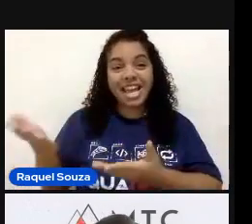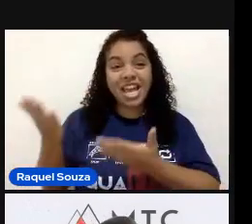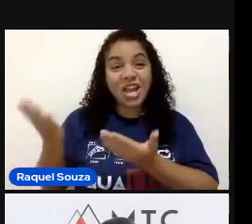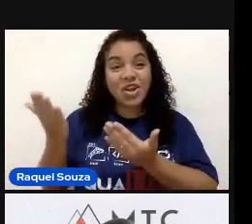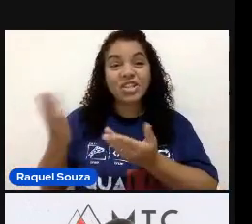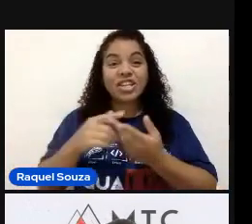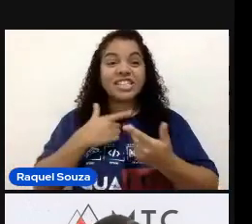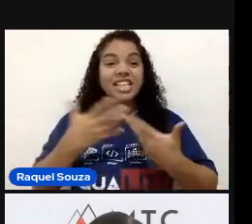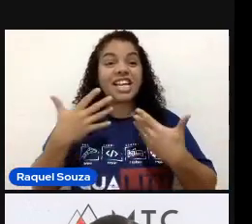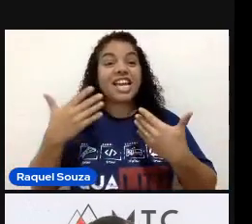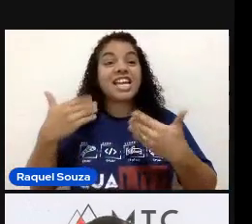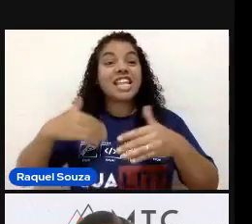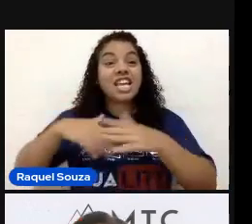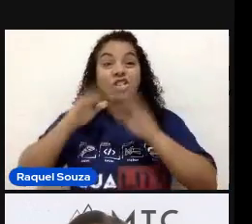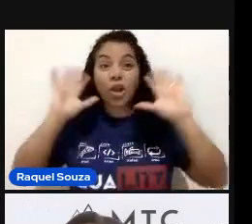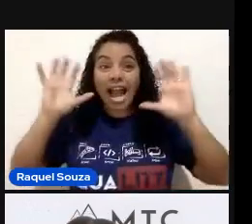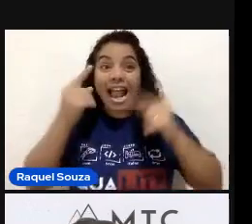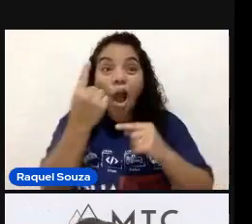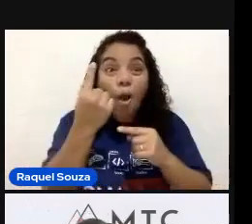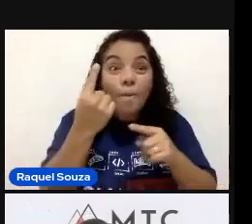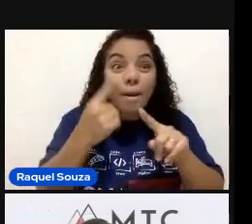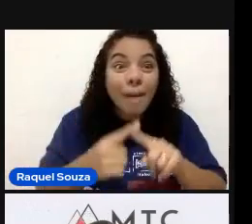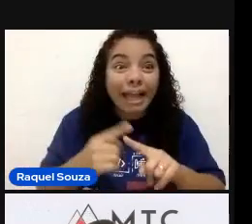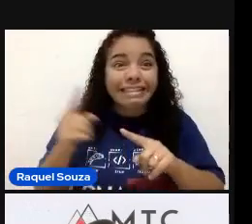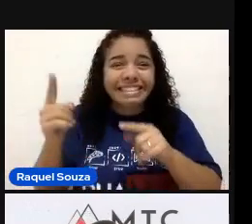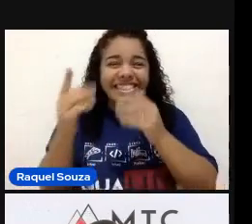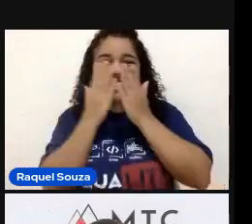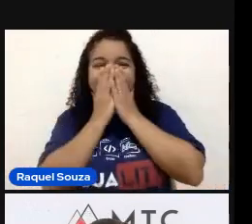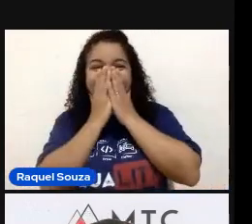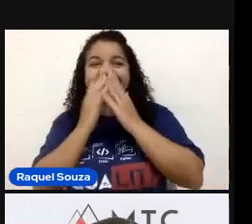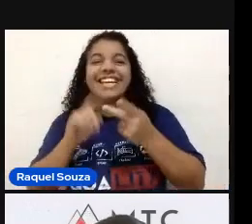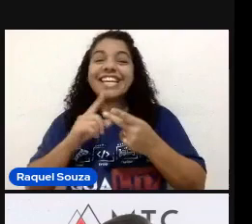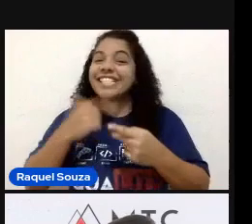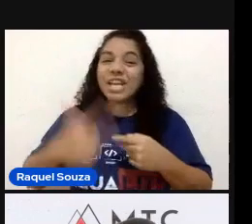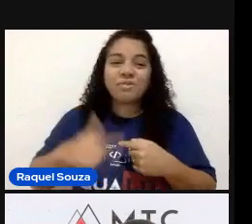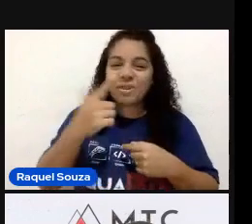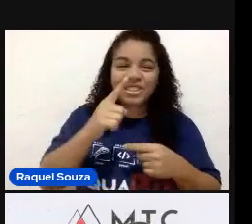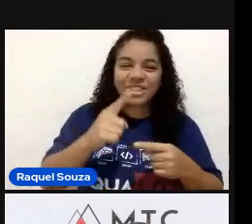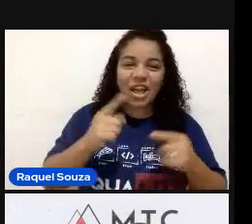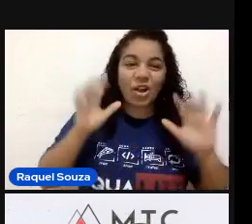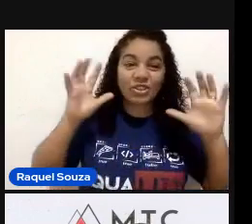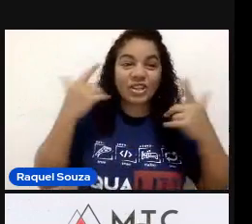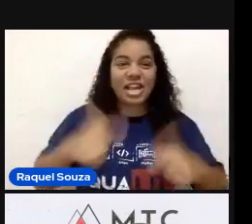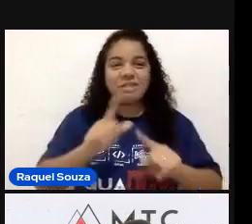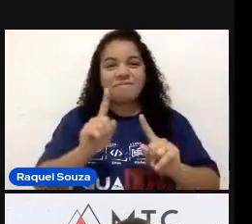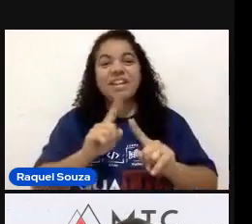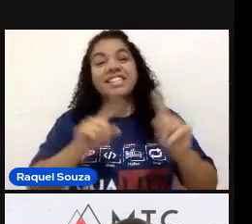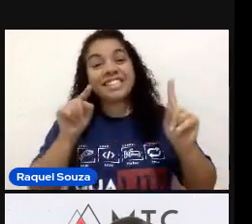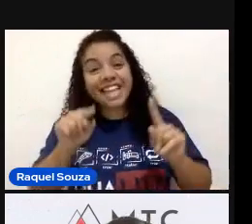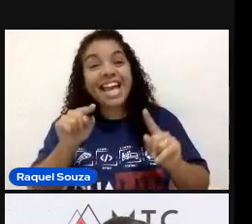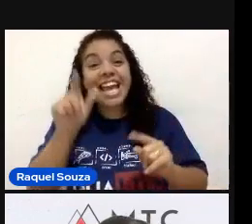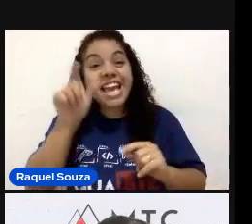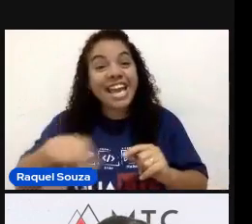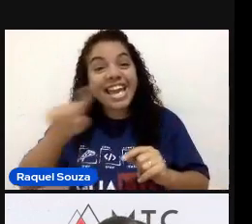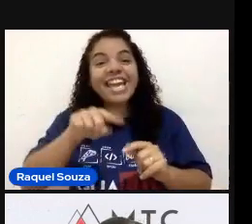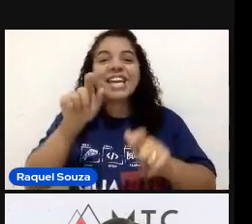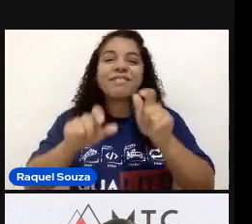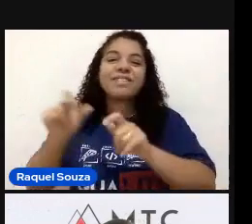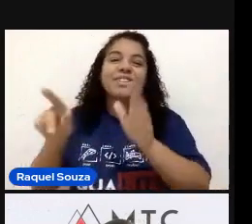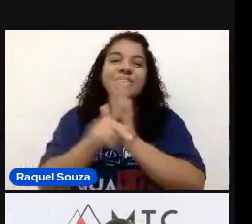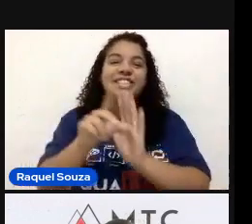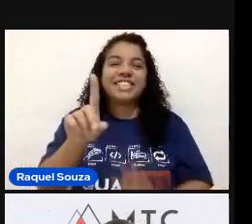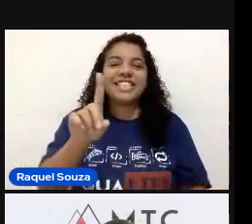seleção paraibana, uma partida, depois me machuquei e não joguei mais. Então, esse é o pessoal de Débora, né?